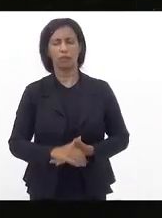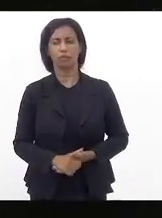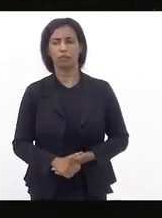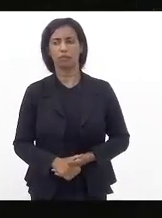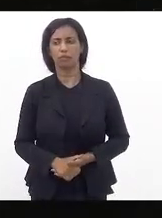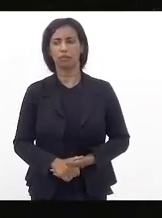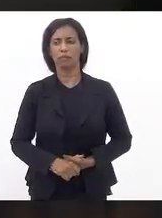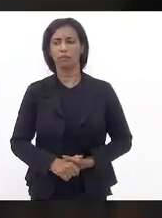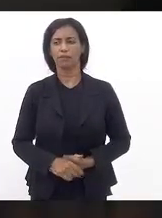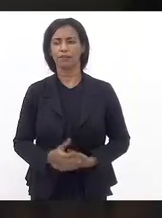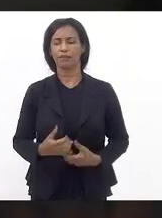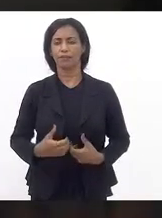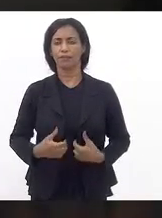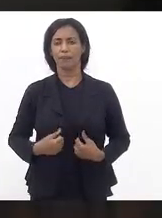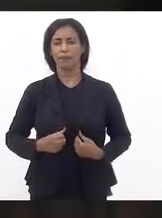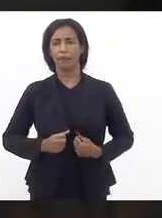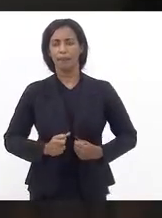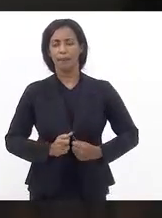valeu